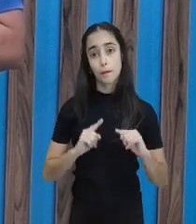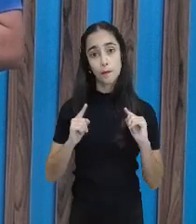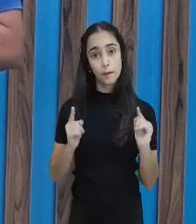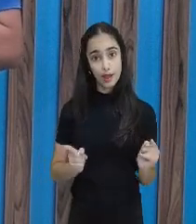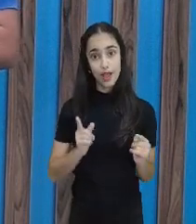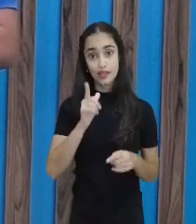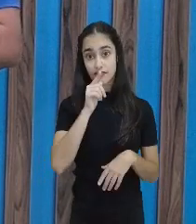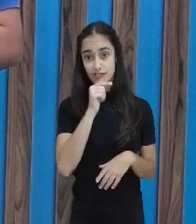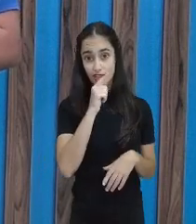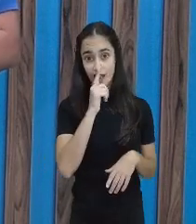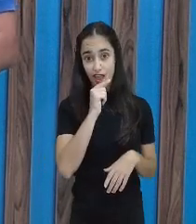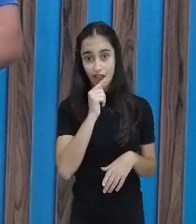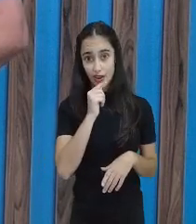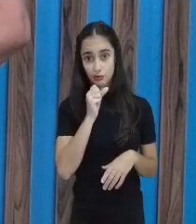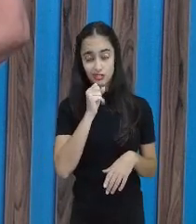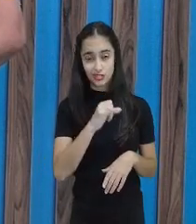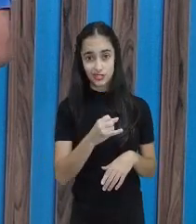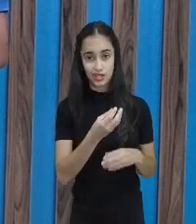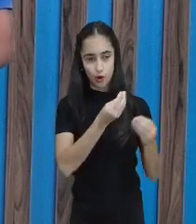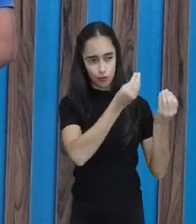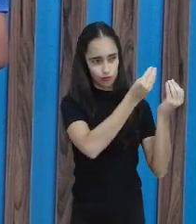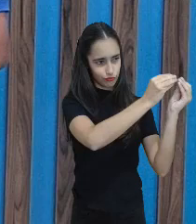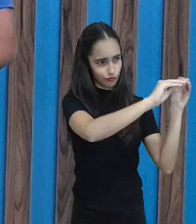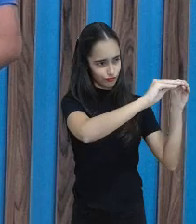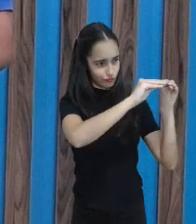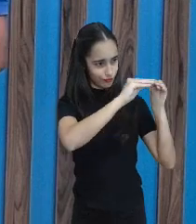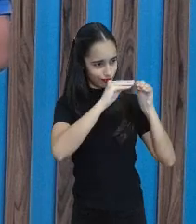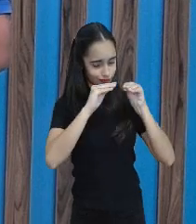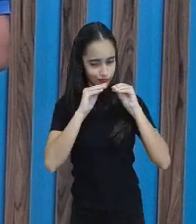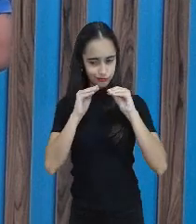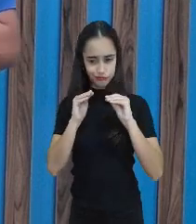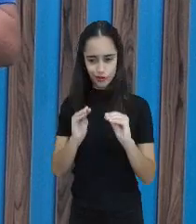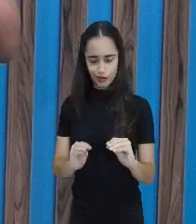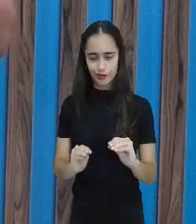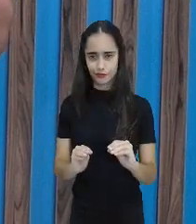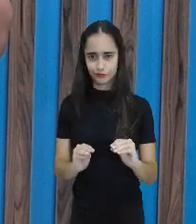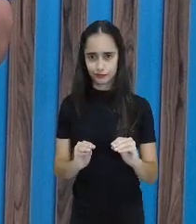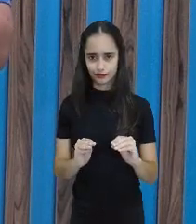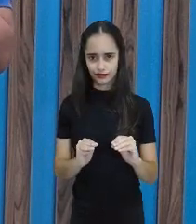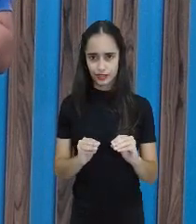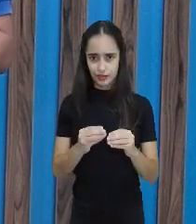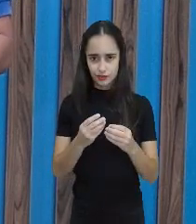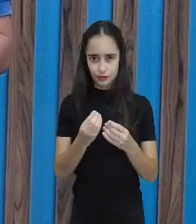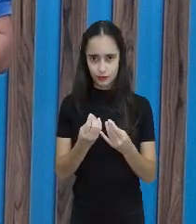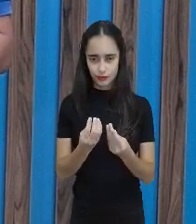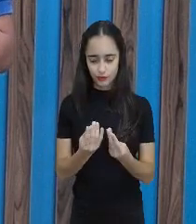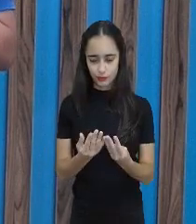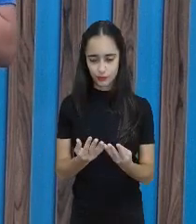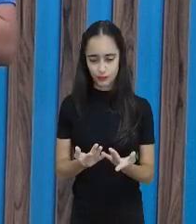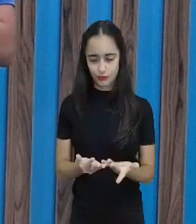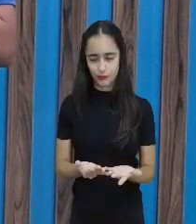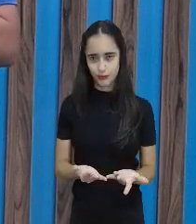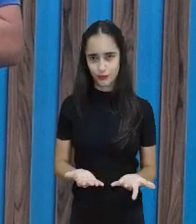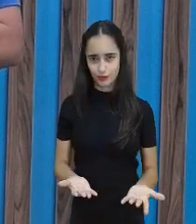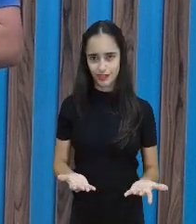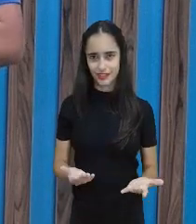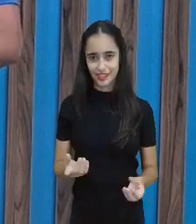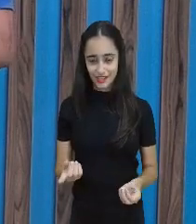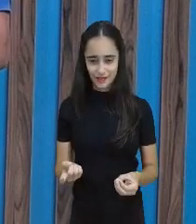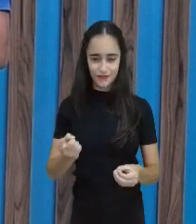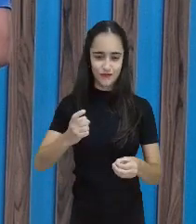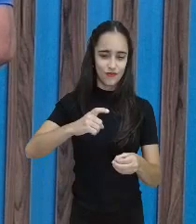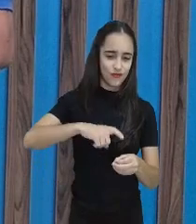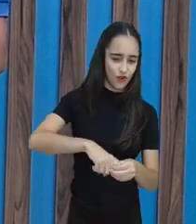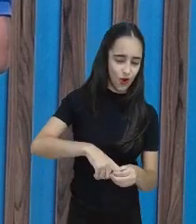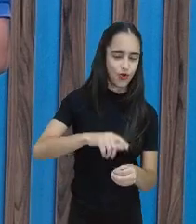partir do momento que eu coloquei ela em temperatura ambiente, este gelo, ele vai derretendo e se transforma